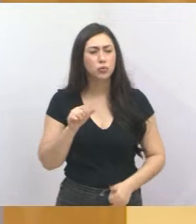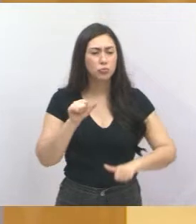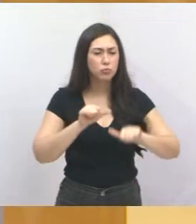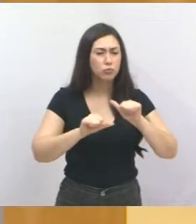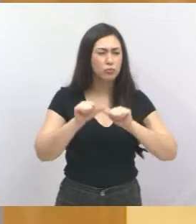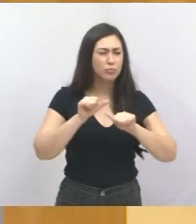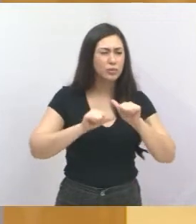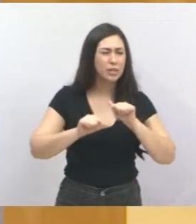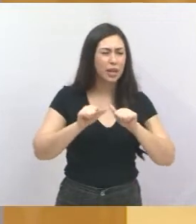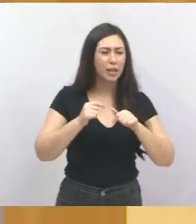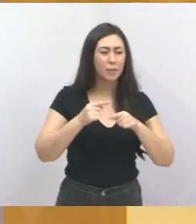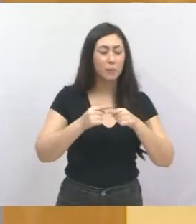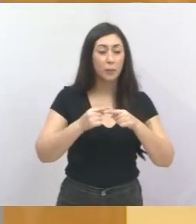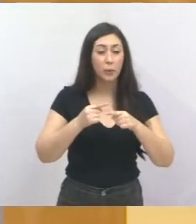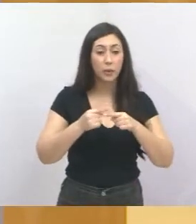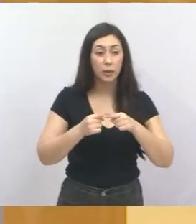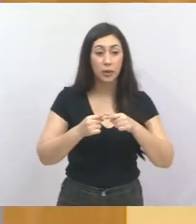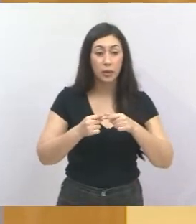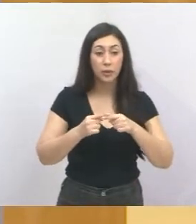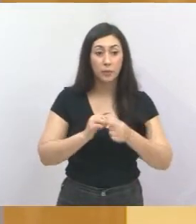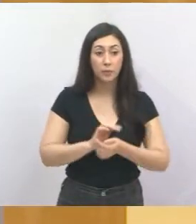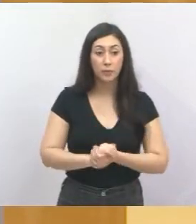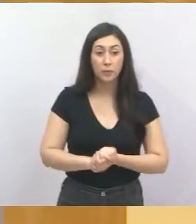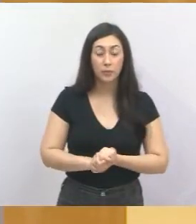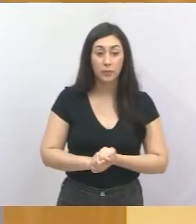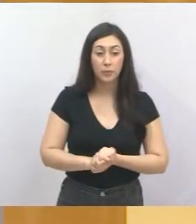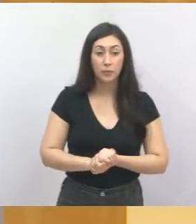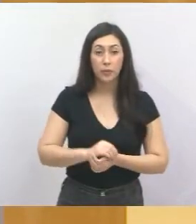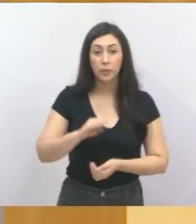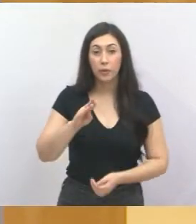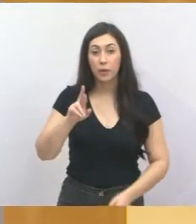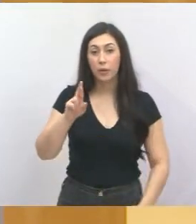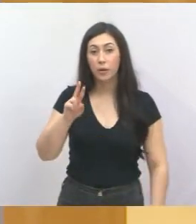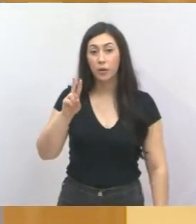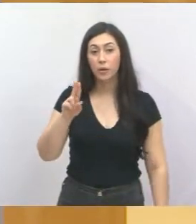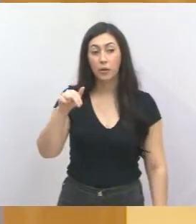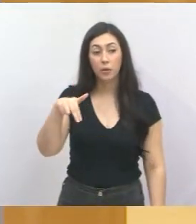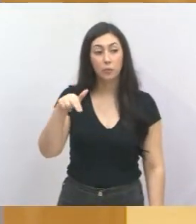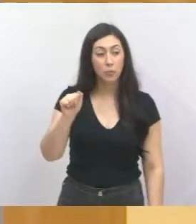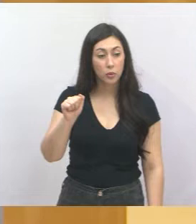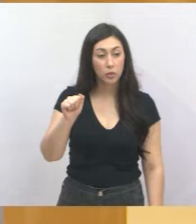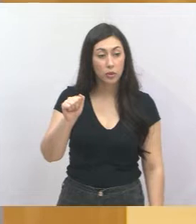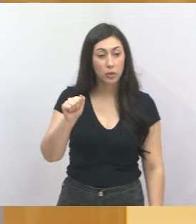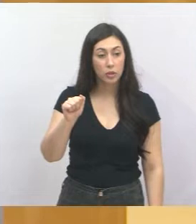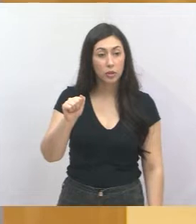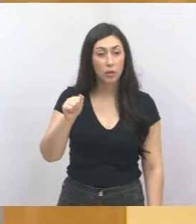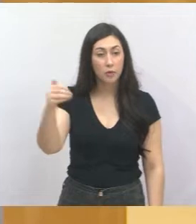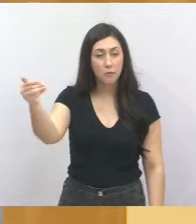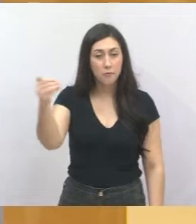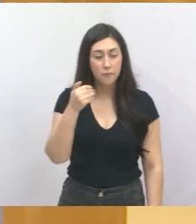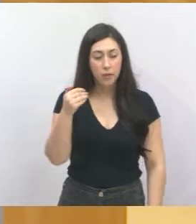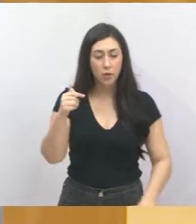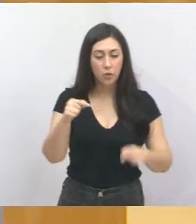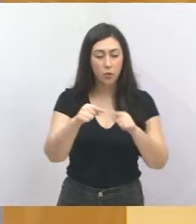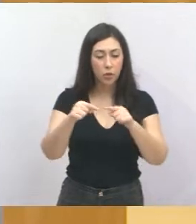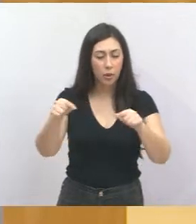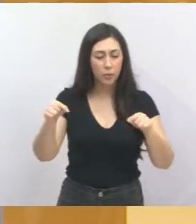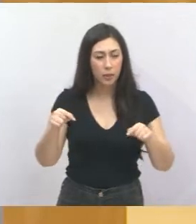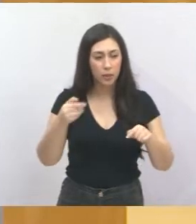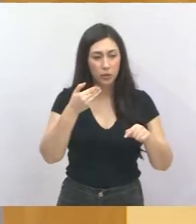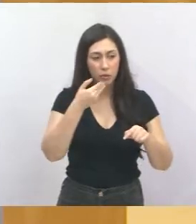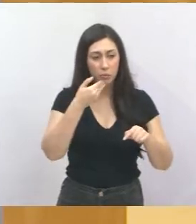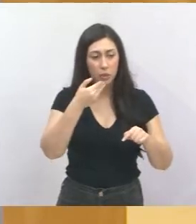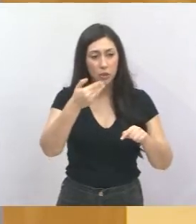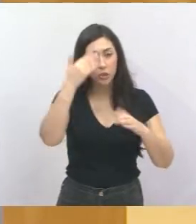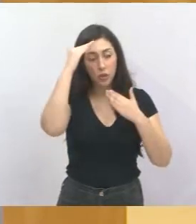protocolo, porque a Bruna, ela veio ao nosso gabinete, né, pedir para a gente